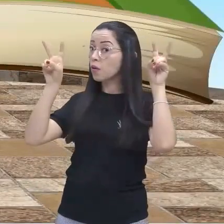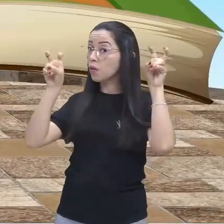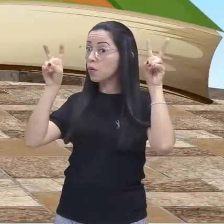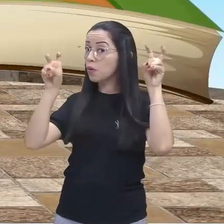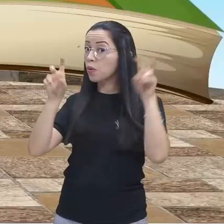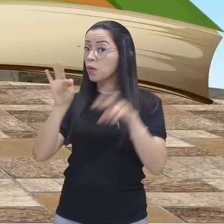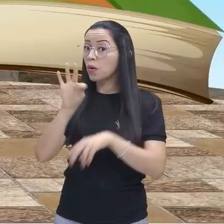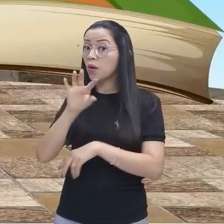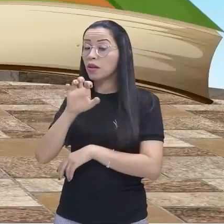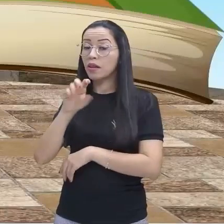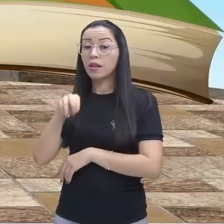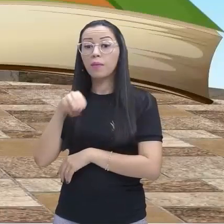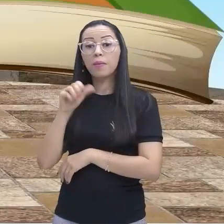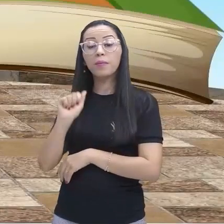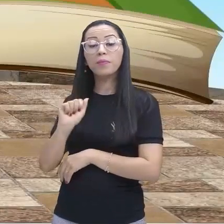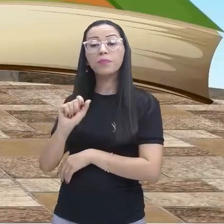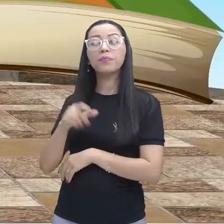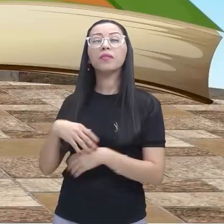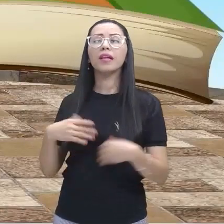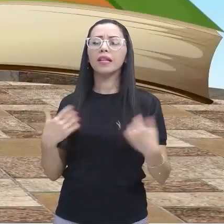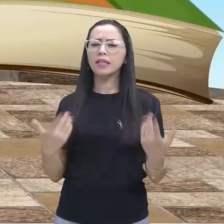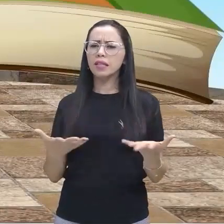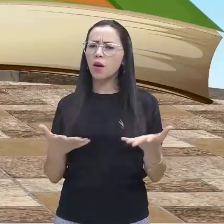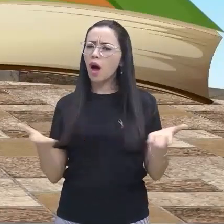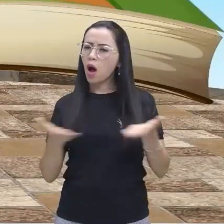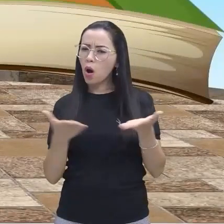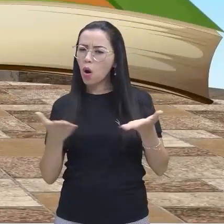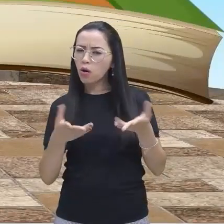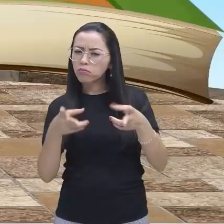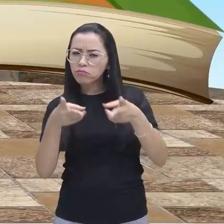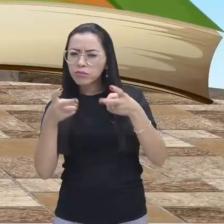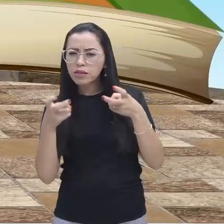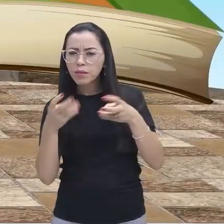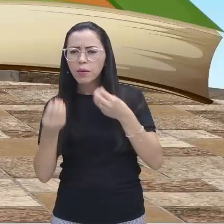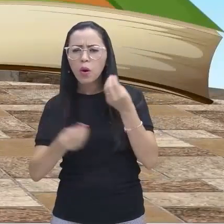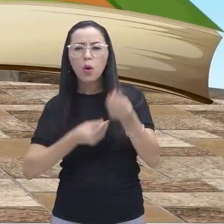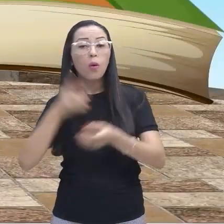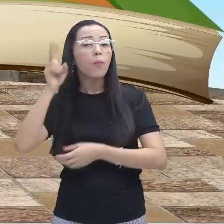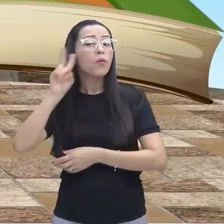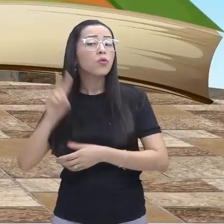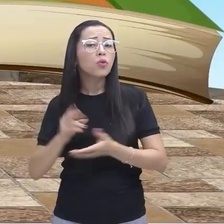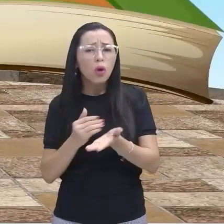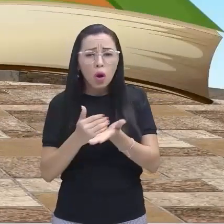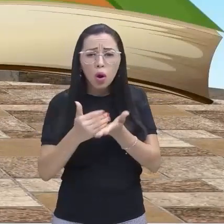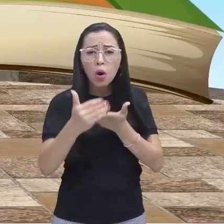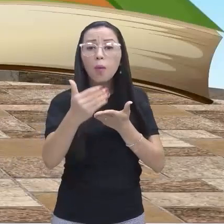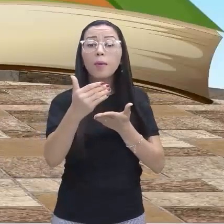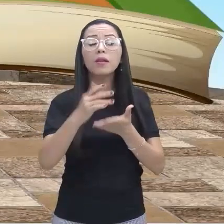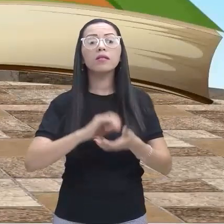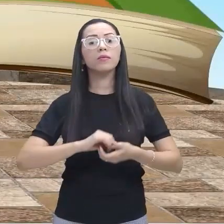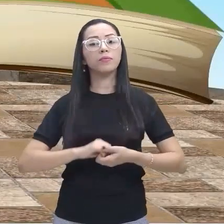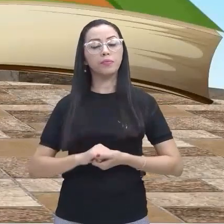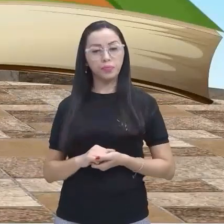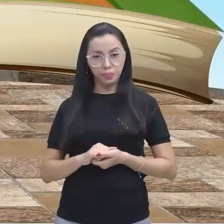Agora perceba como começa a história. Vamos ler comigo o seu início?